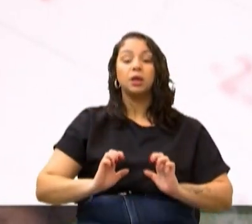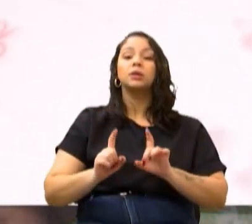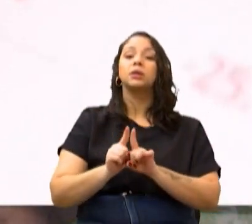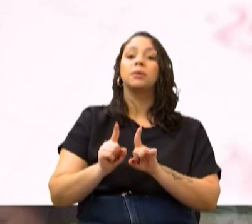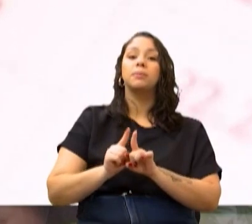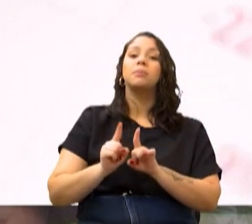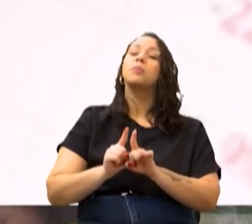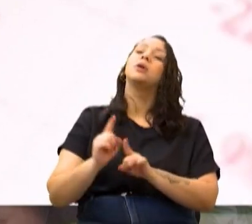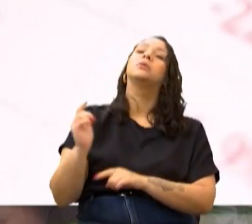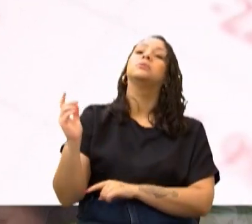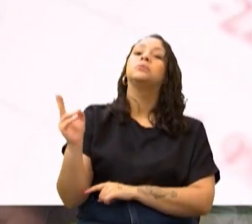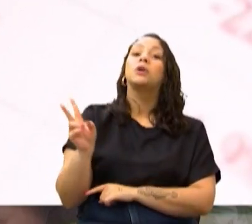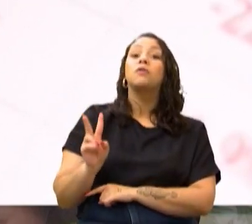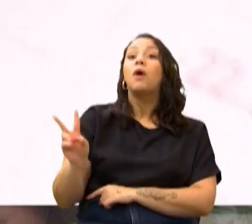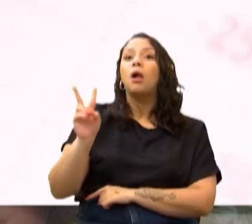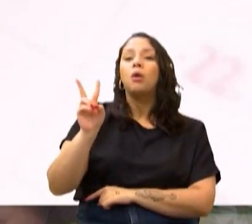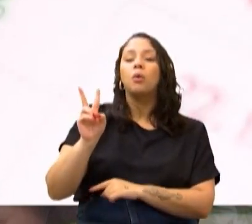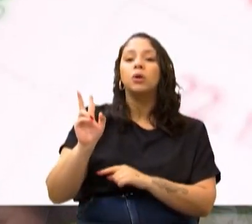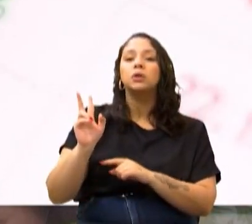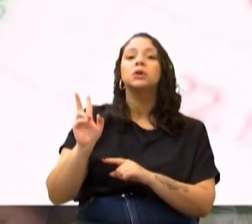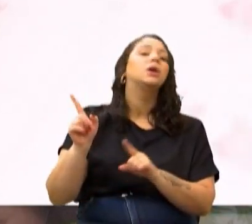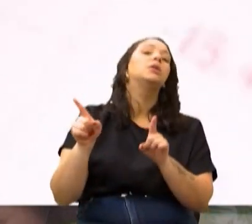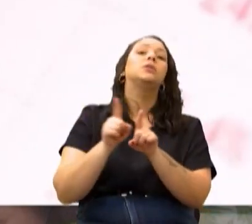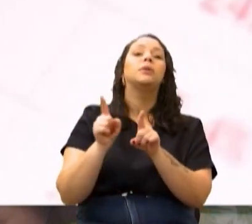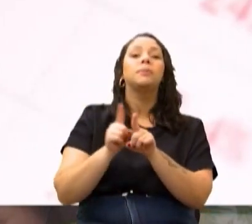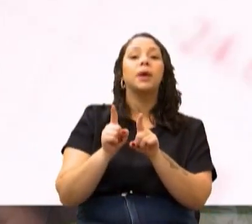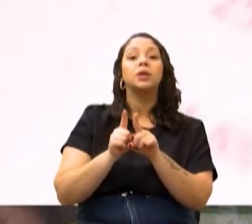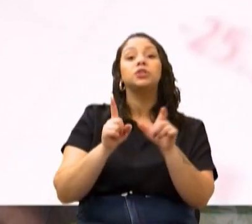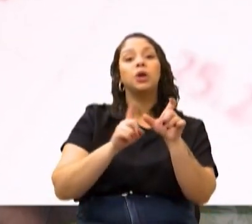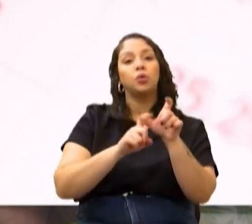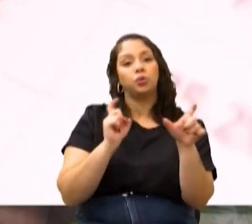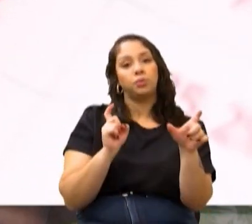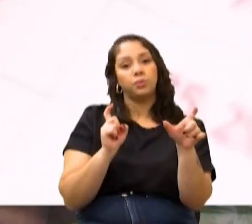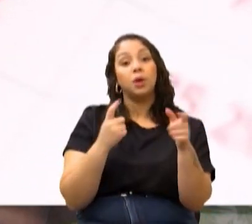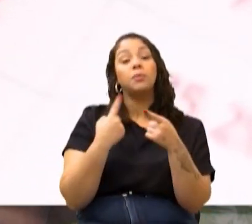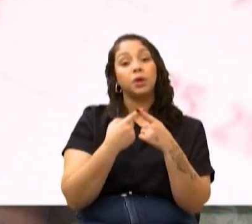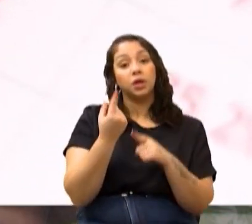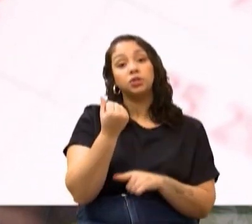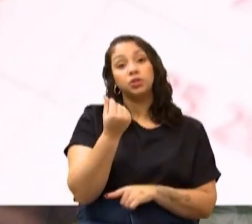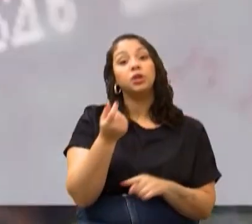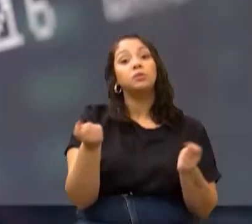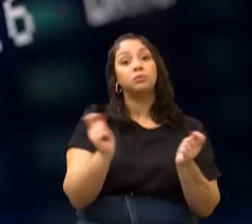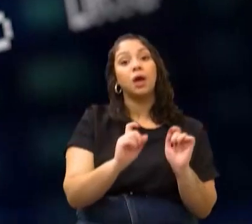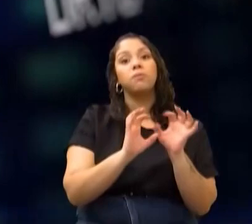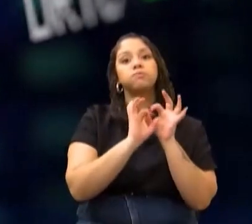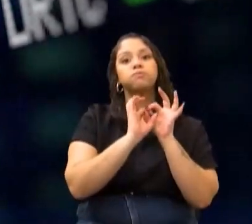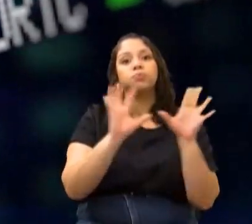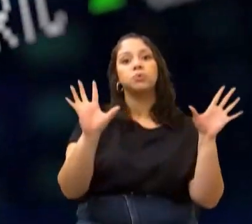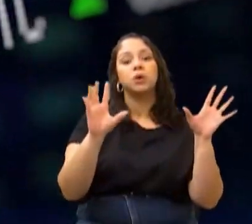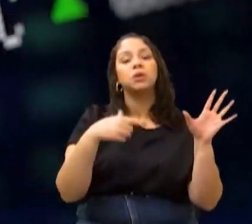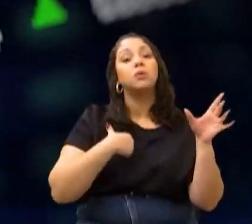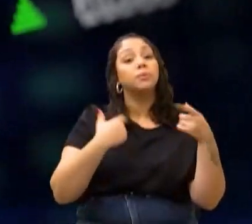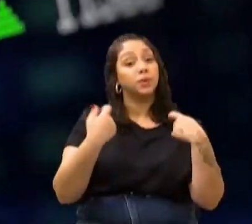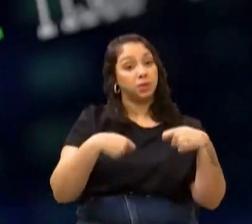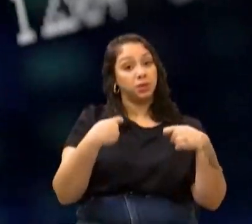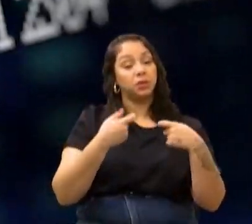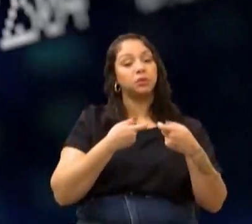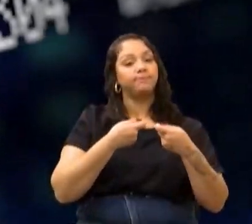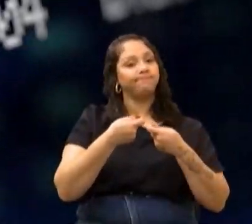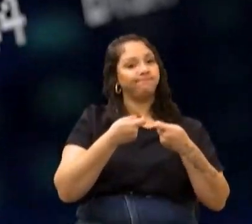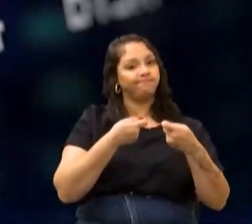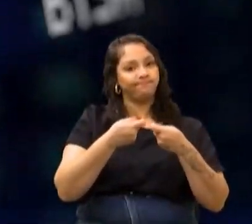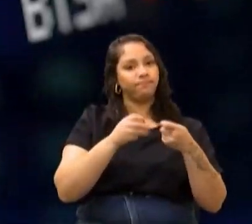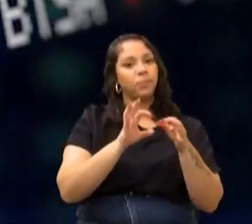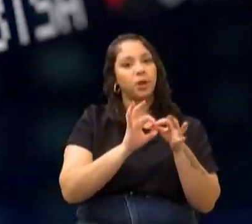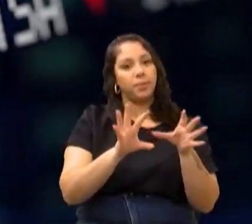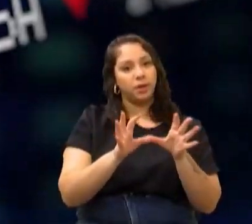com padrões morais elevados. Tem a questão da organização e da autonomia, porque o dinheiro traz liberdade e eu preciso aprender